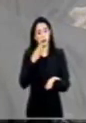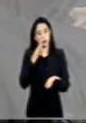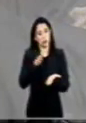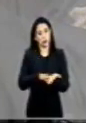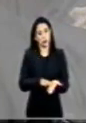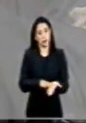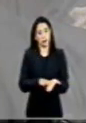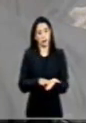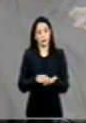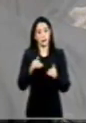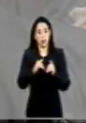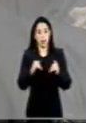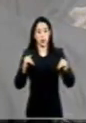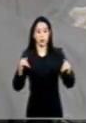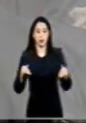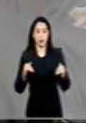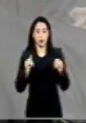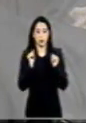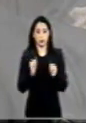separação dos poderes.